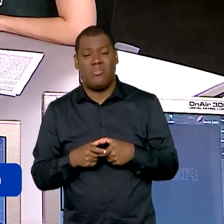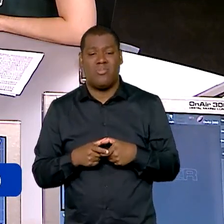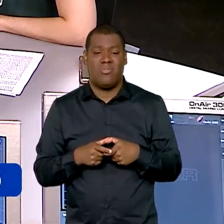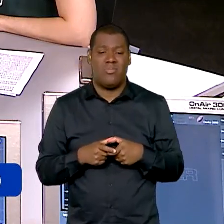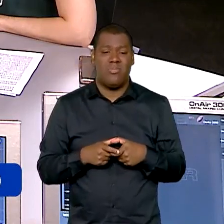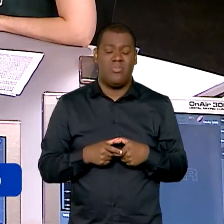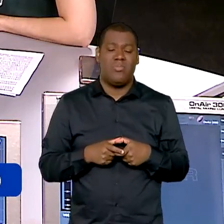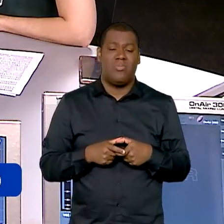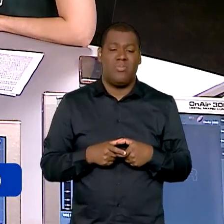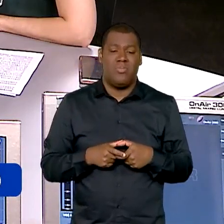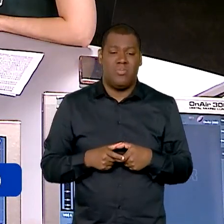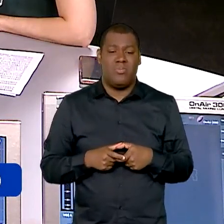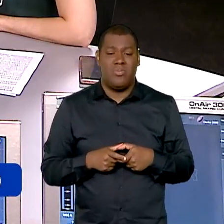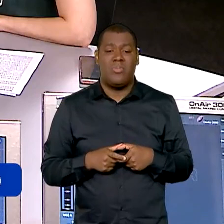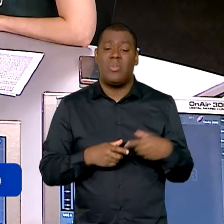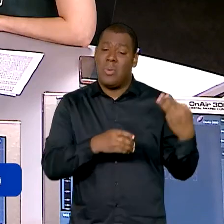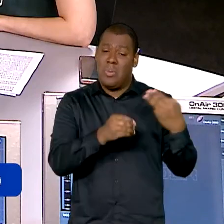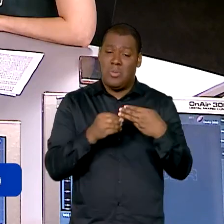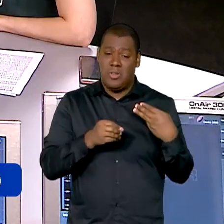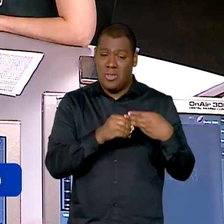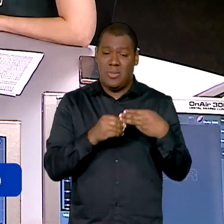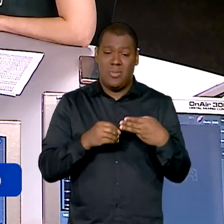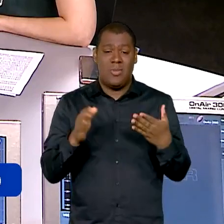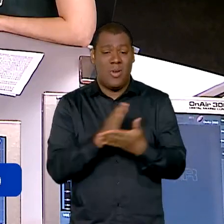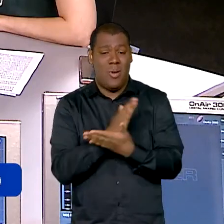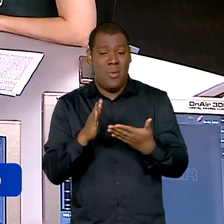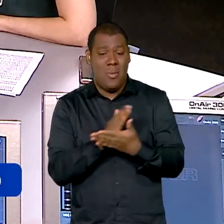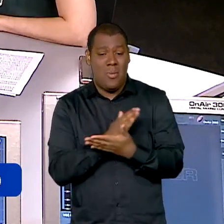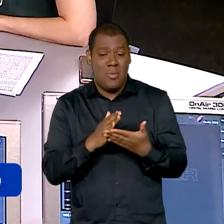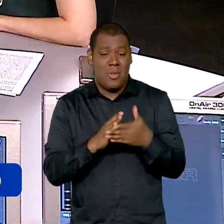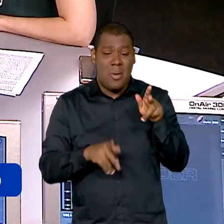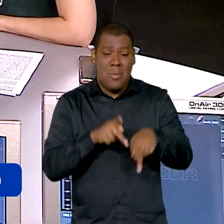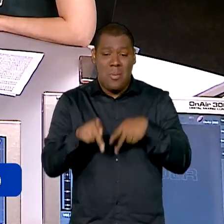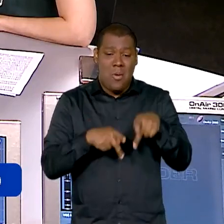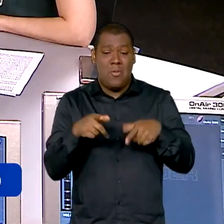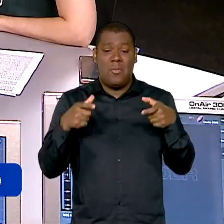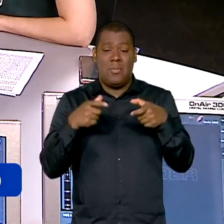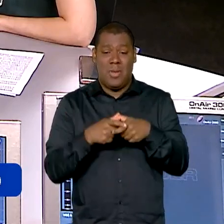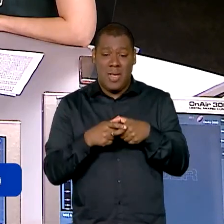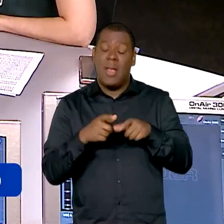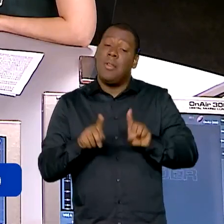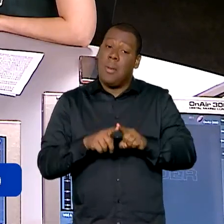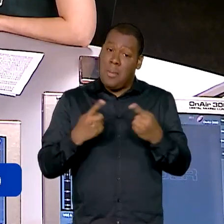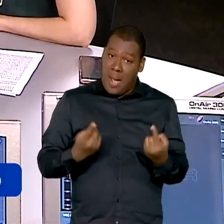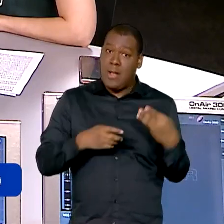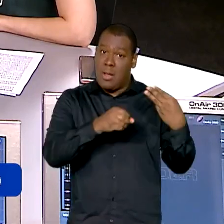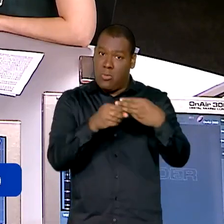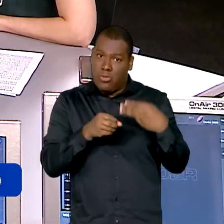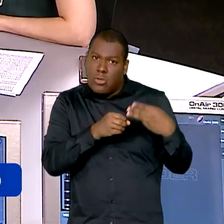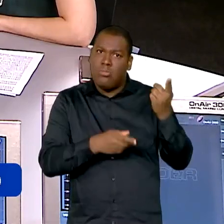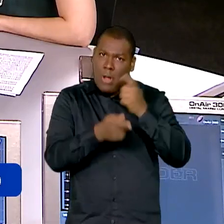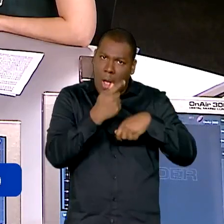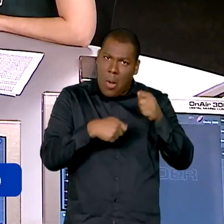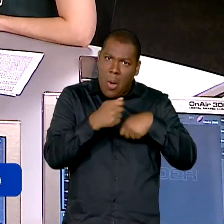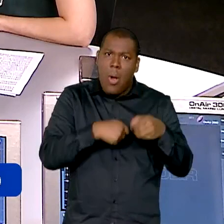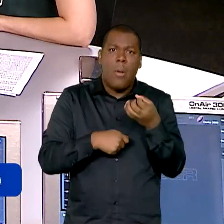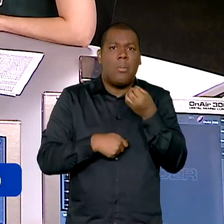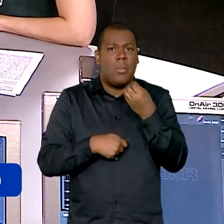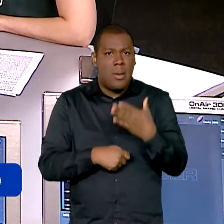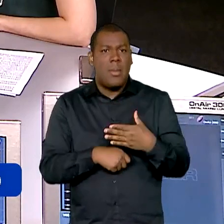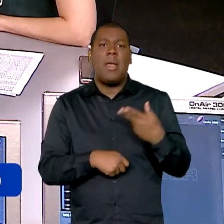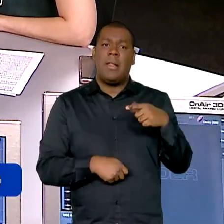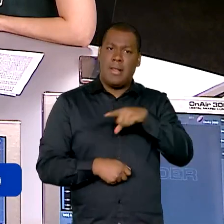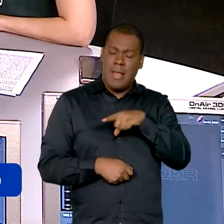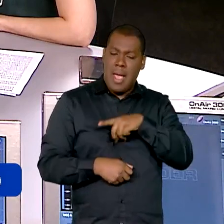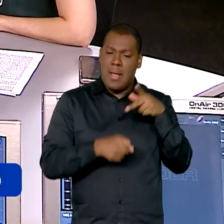Tem municípios que são até pequenos em população, mas tem uma grande receita, porque tem ali royalties de